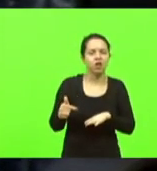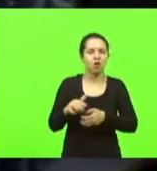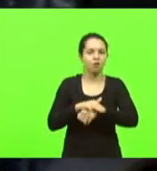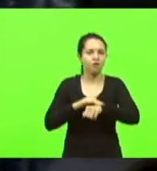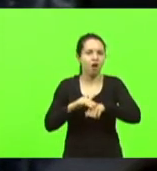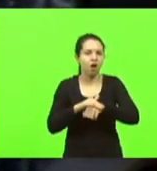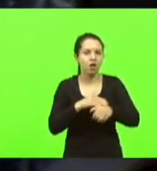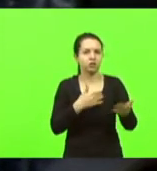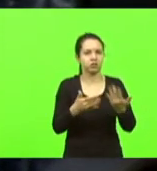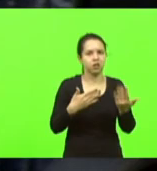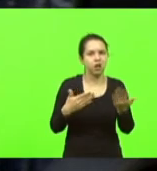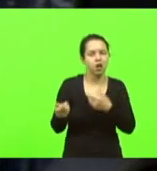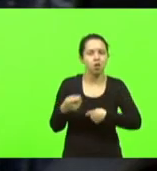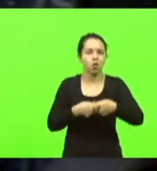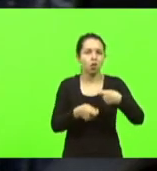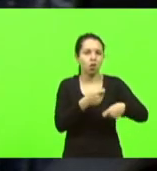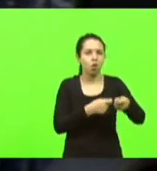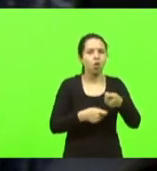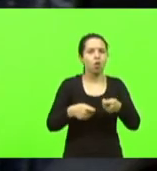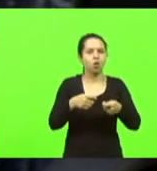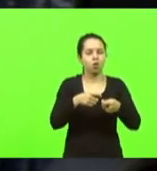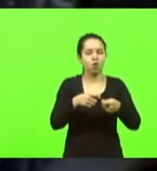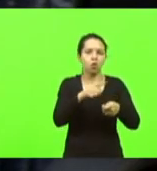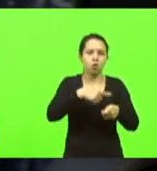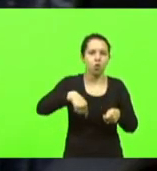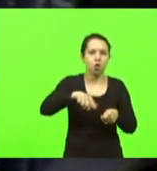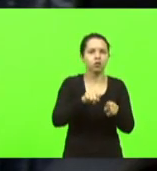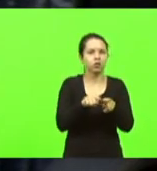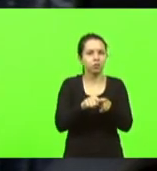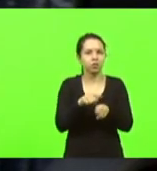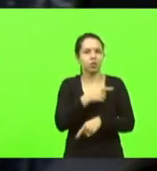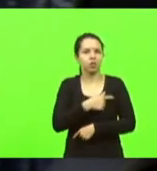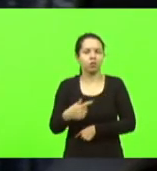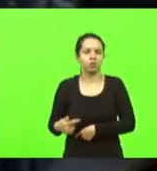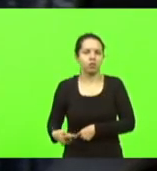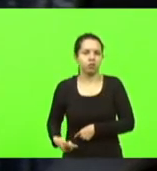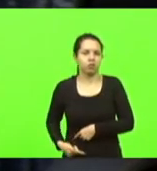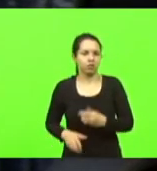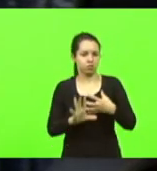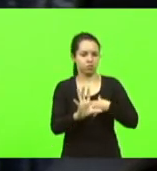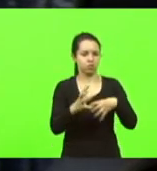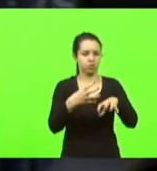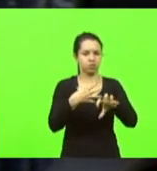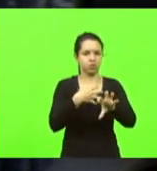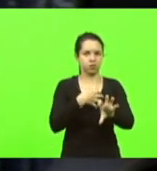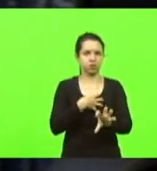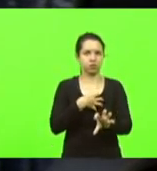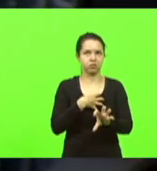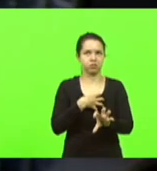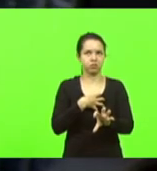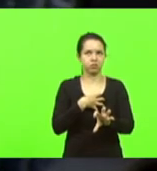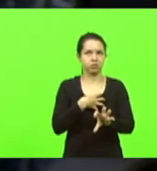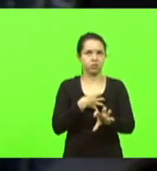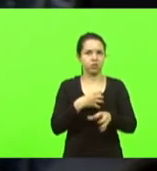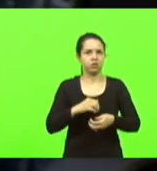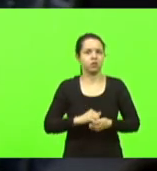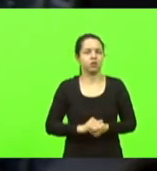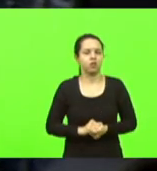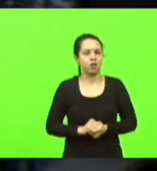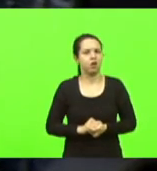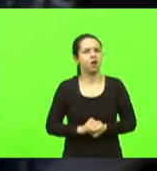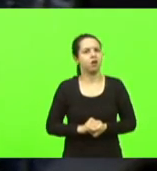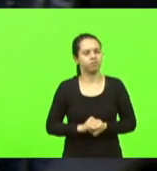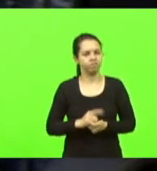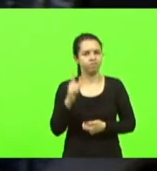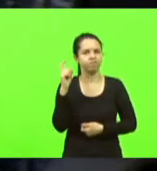de negociação entre nós e mesmo com o governo foi sensibilidade e é duro